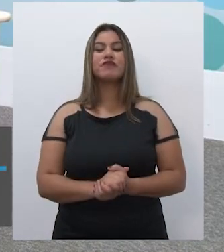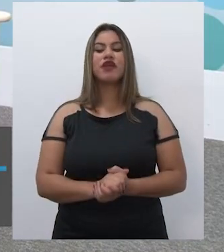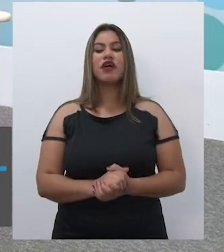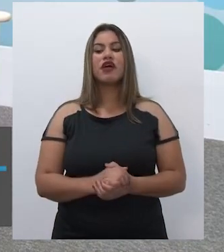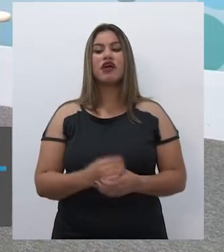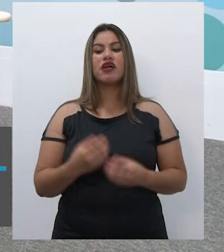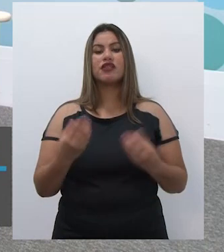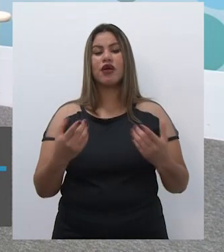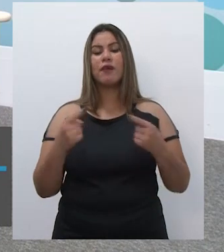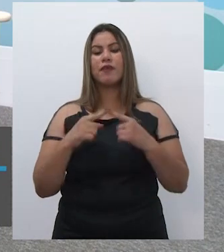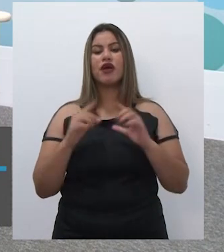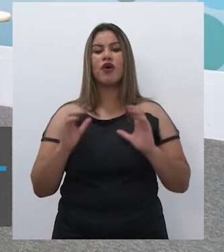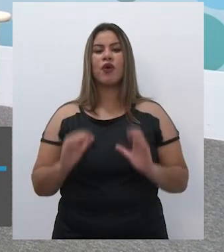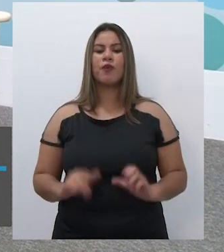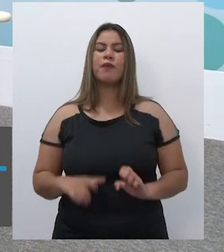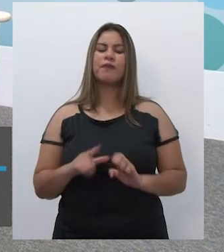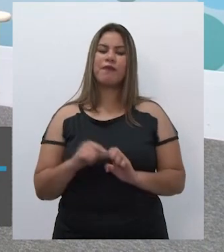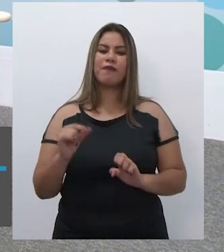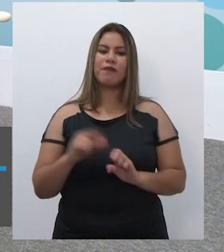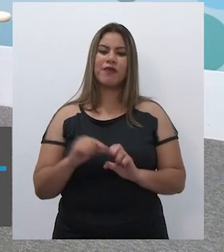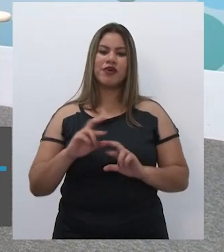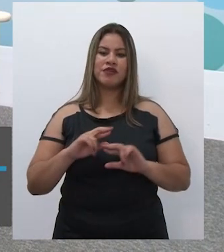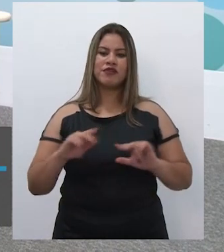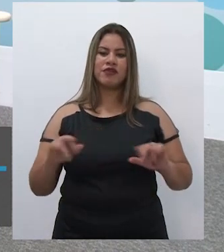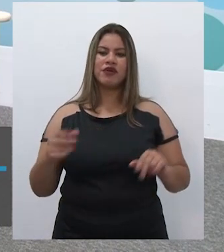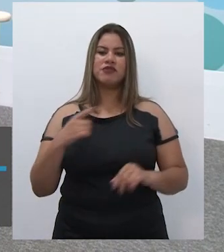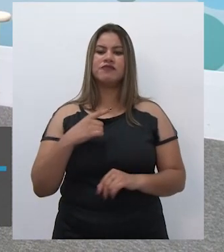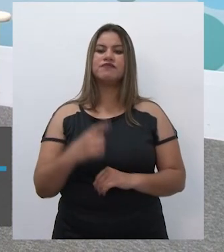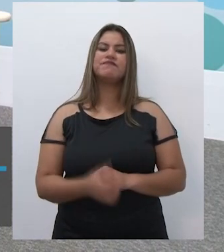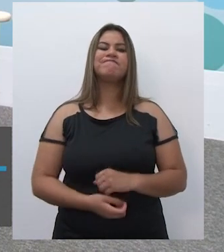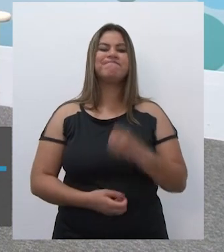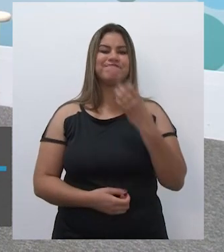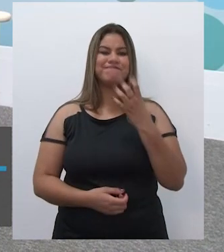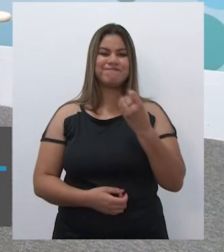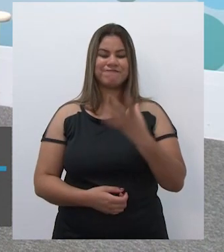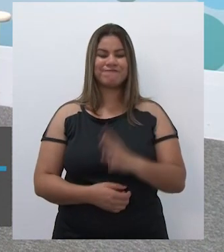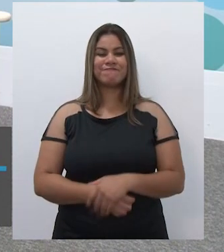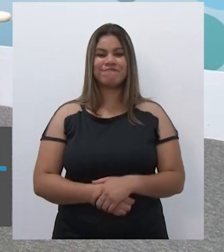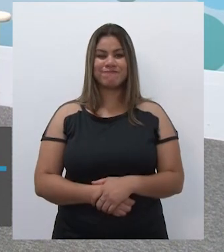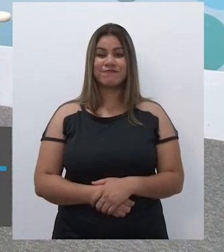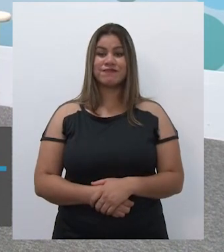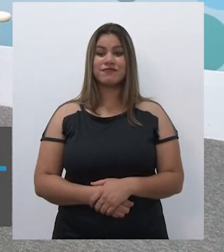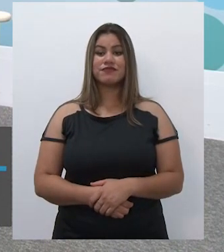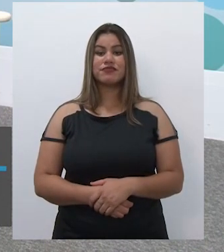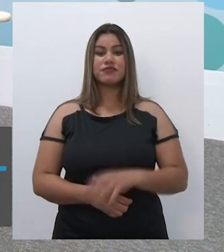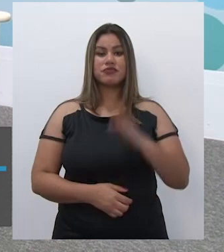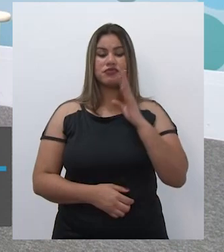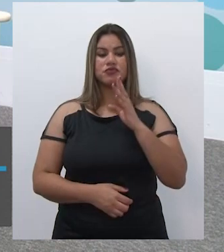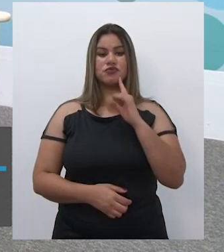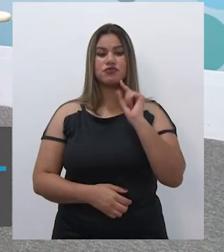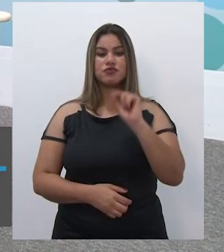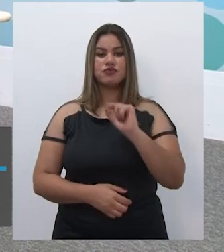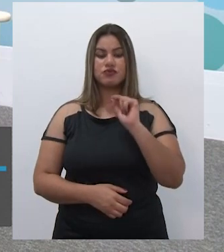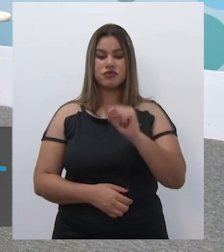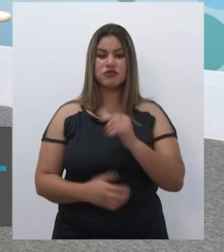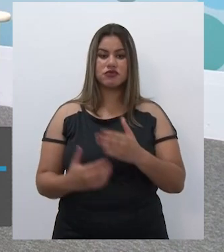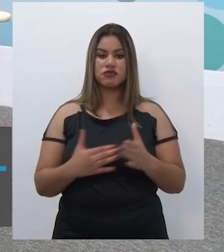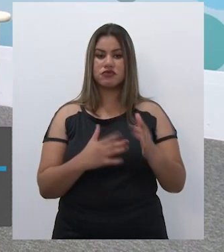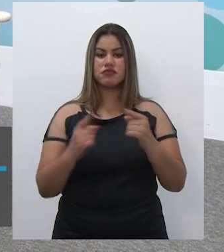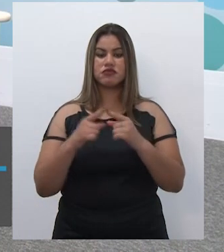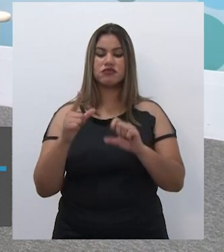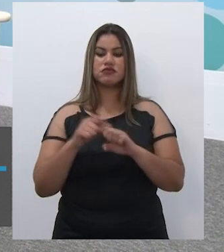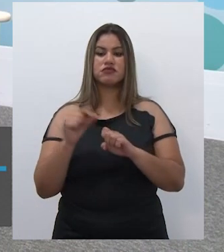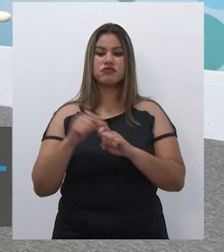de comportamentos empreendedores. Muito bom, professor Anderson. E é muito engraçado que a nossa jornada empreendedora sobre